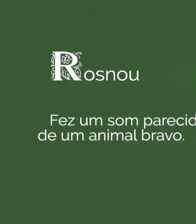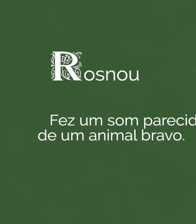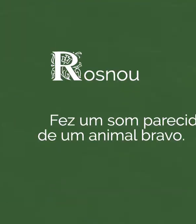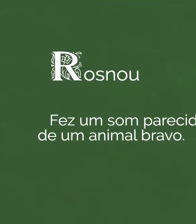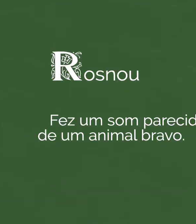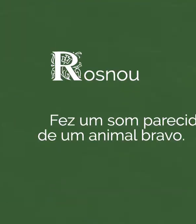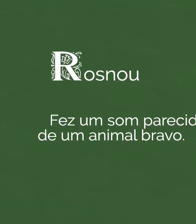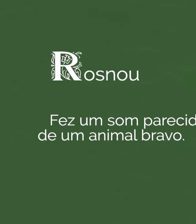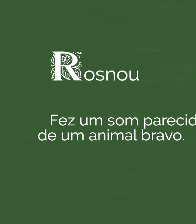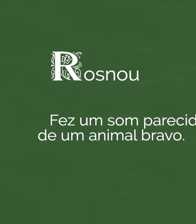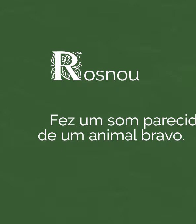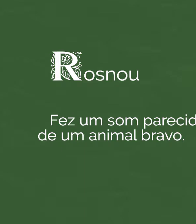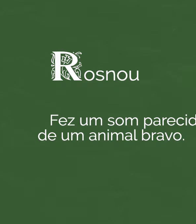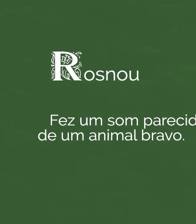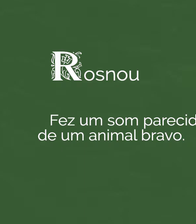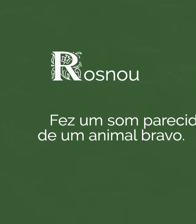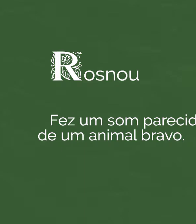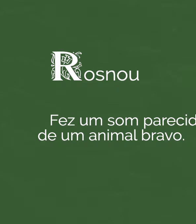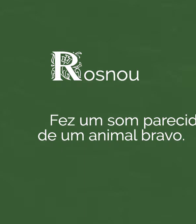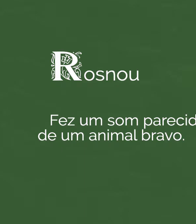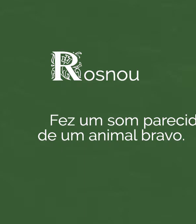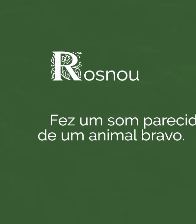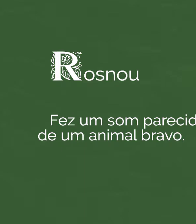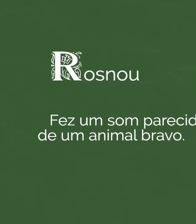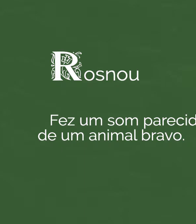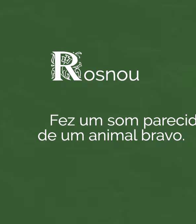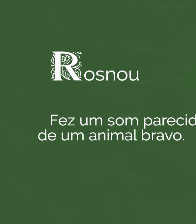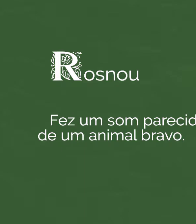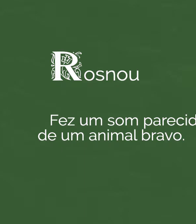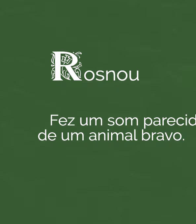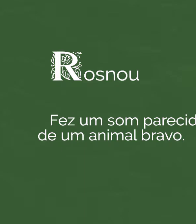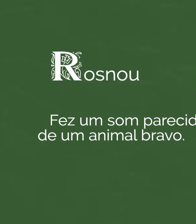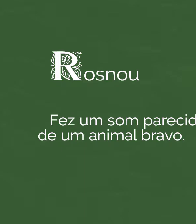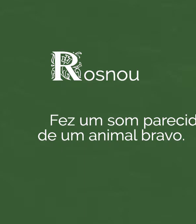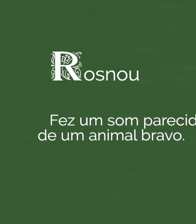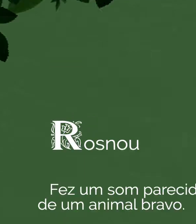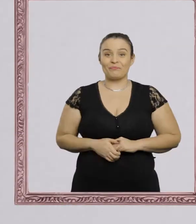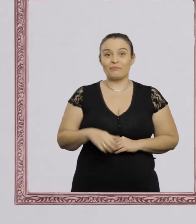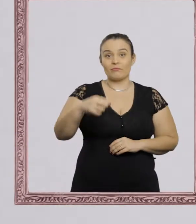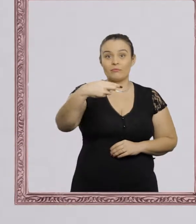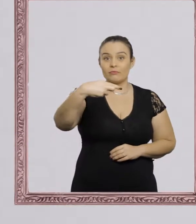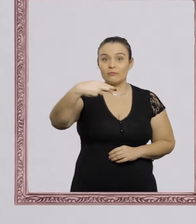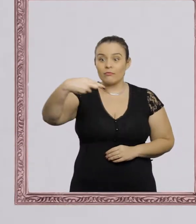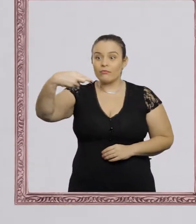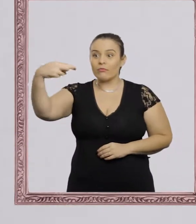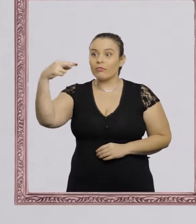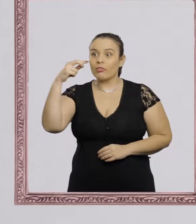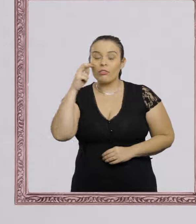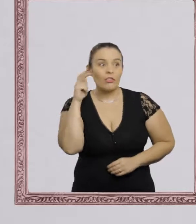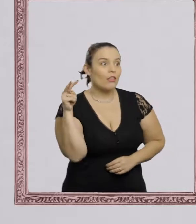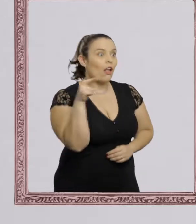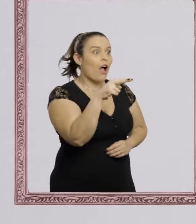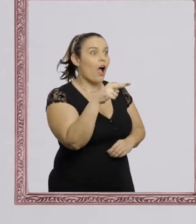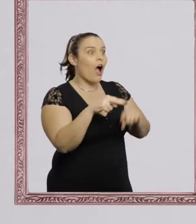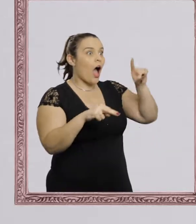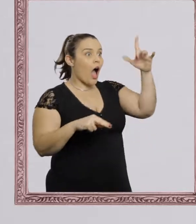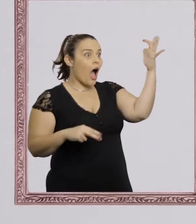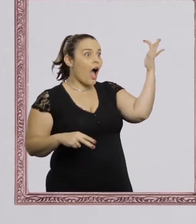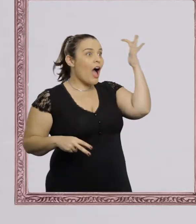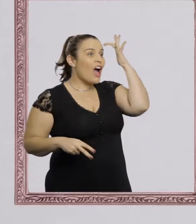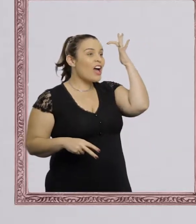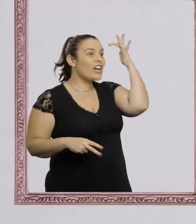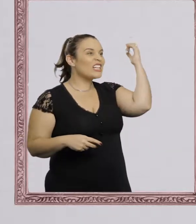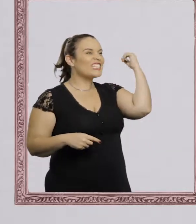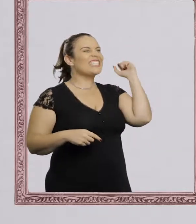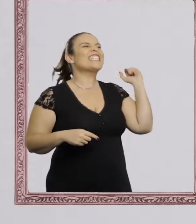Rosnou. Fez um som parecido com o de um animal bravo. Peter Pan viu que a Sra. Darling era